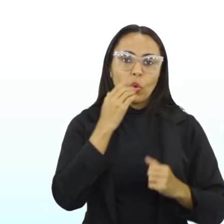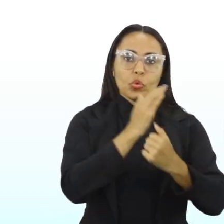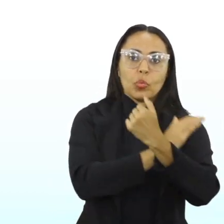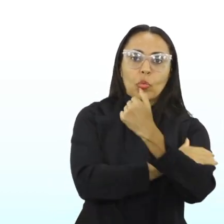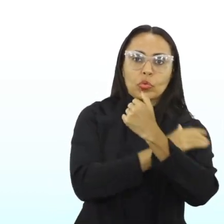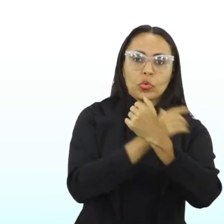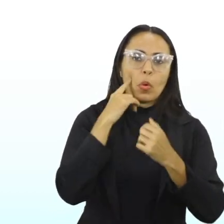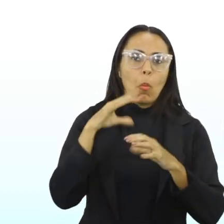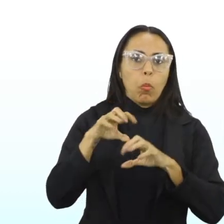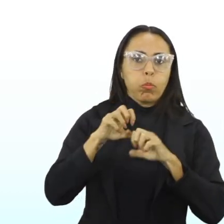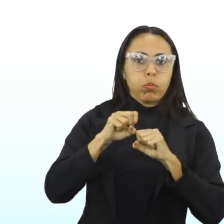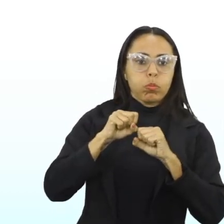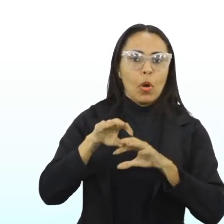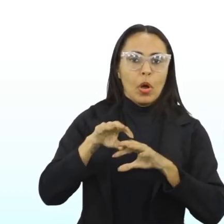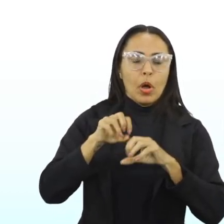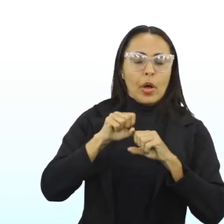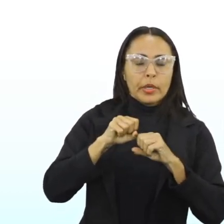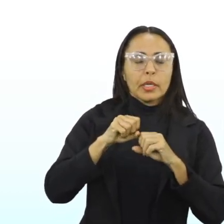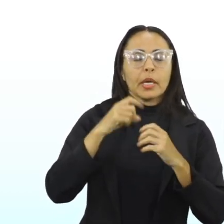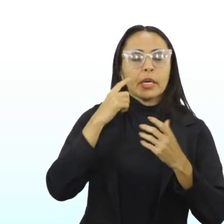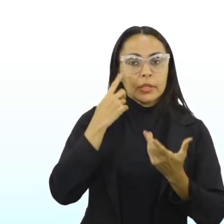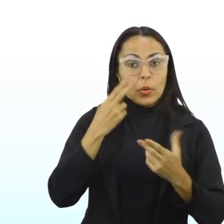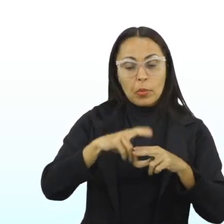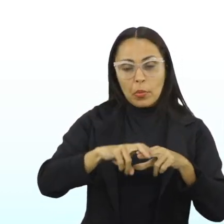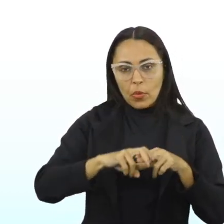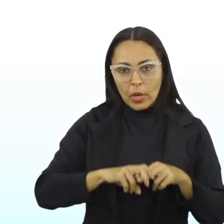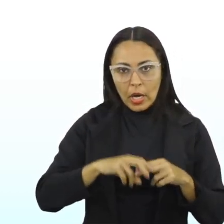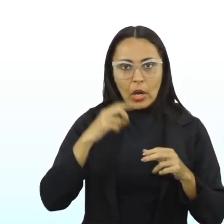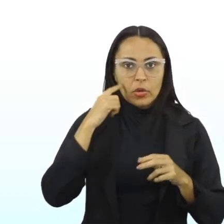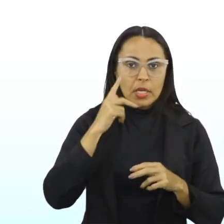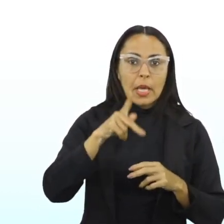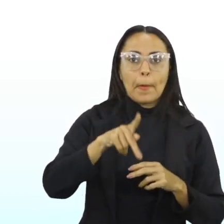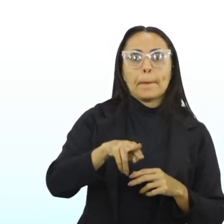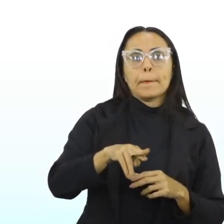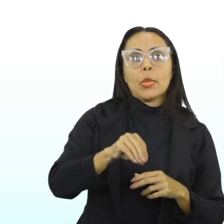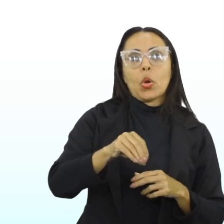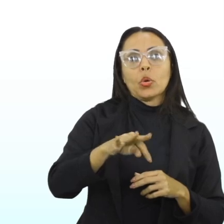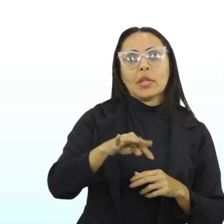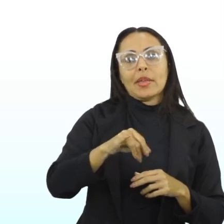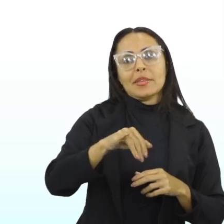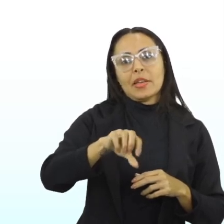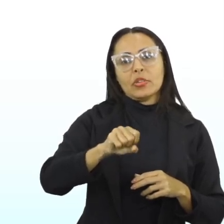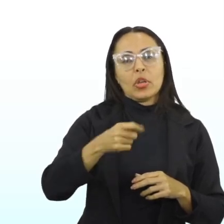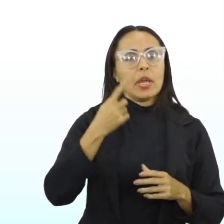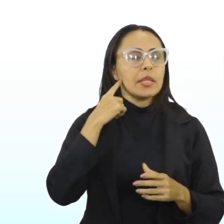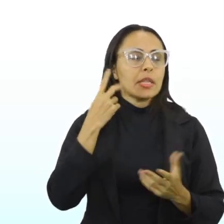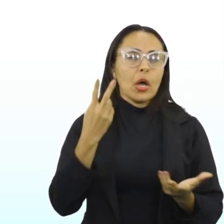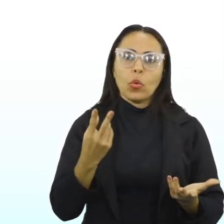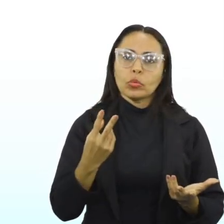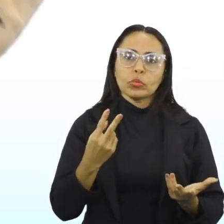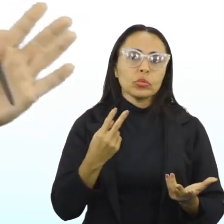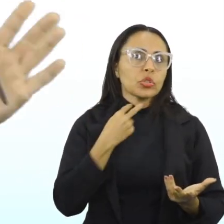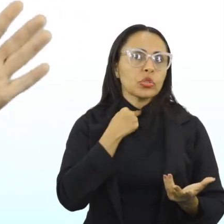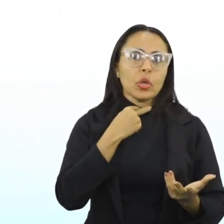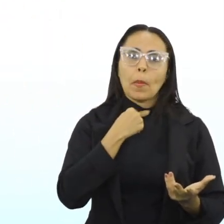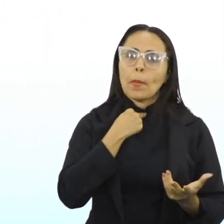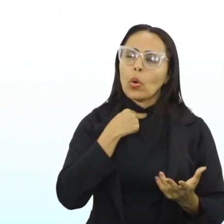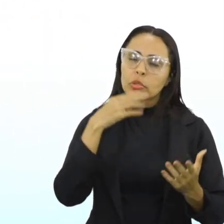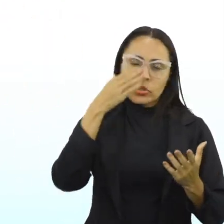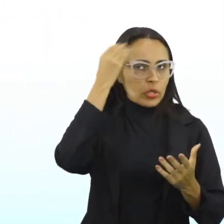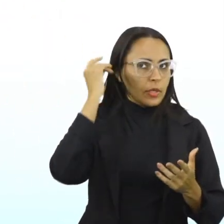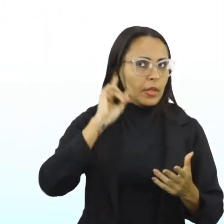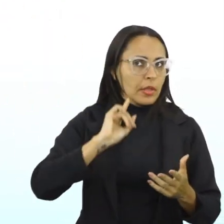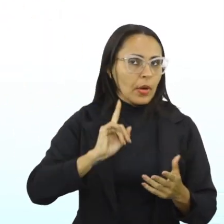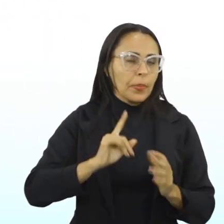só contraem por causa das proteínas. Os nossos músculos só contraem por causa das proteínas. Então, não pode esquecer disso.